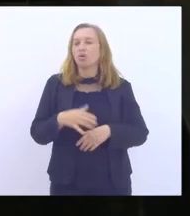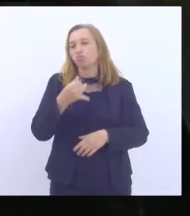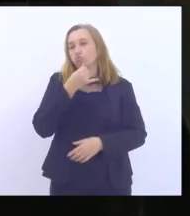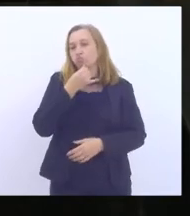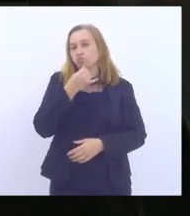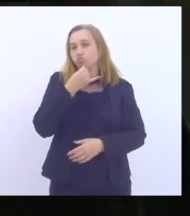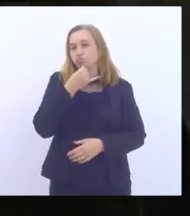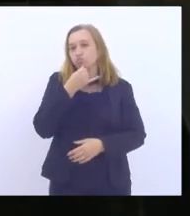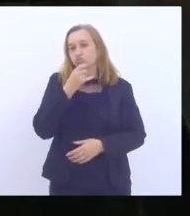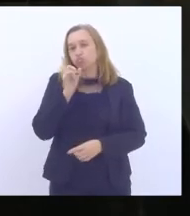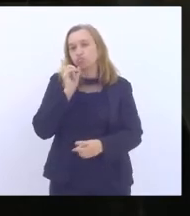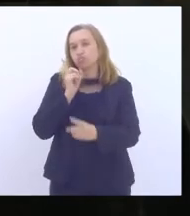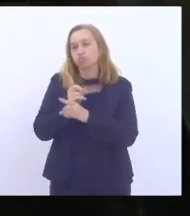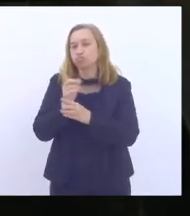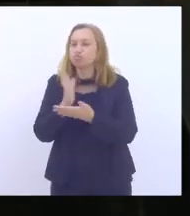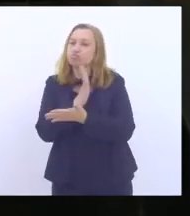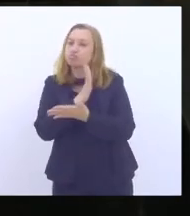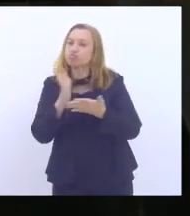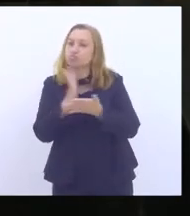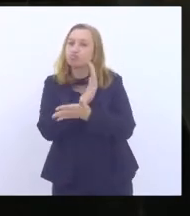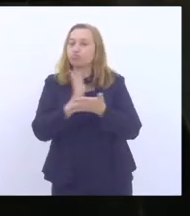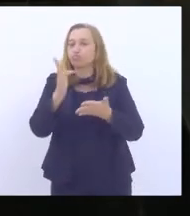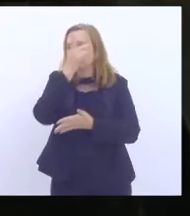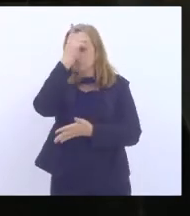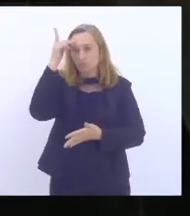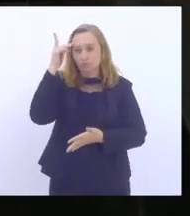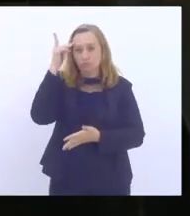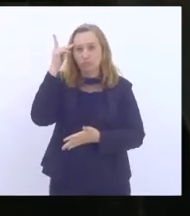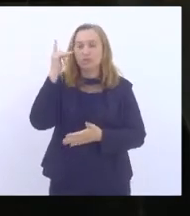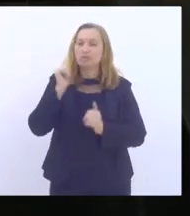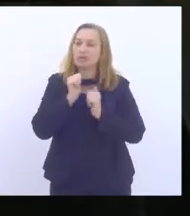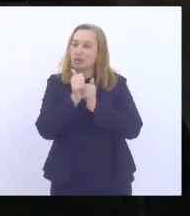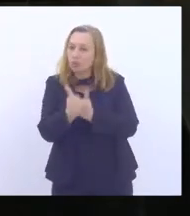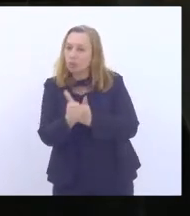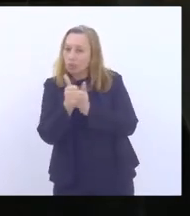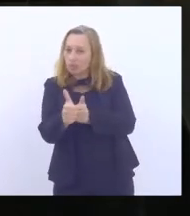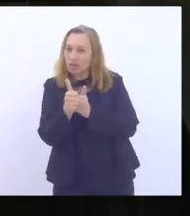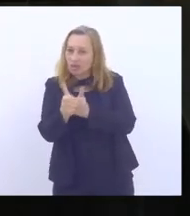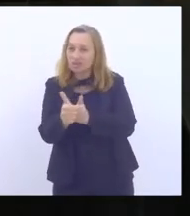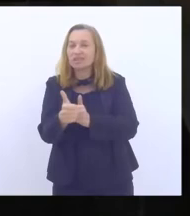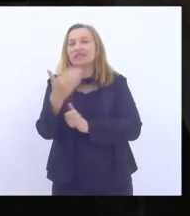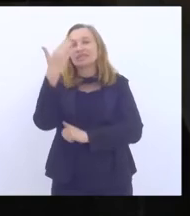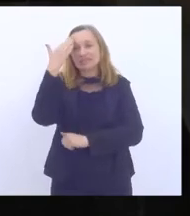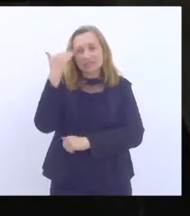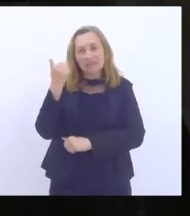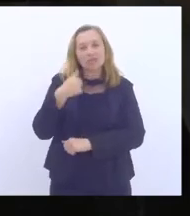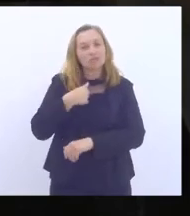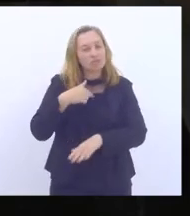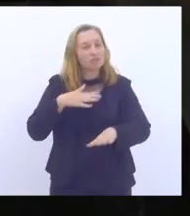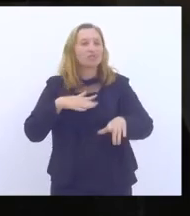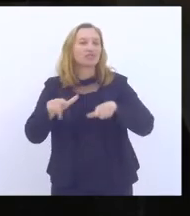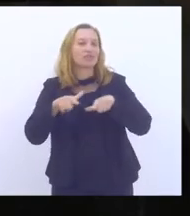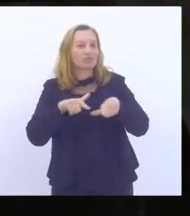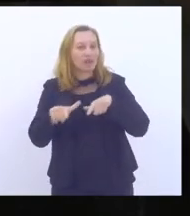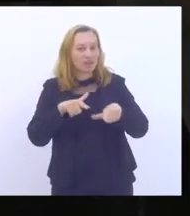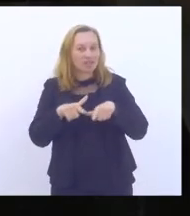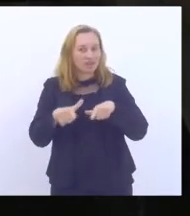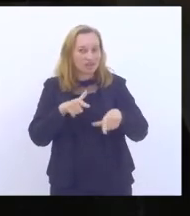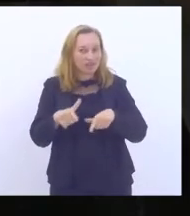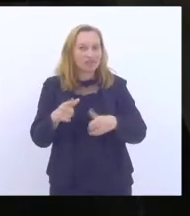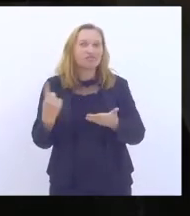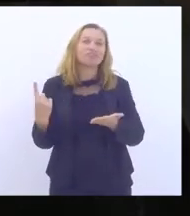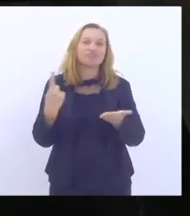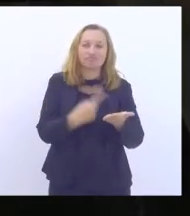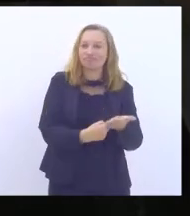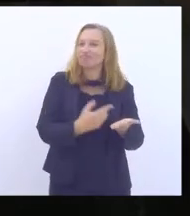fiquei muito triste quando eu encontrei algumas pessoas que me acompanham e sabem do meu trabalho sabem do meu